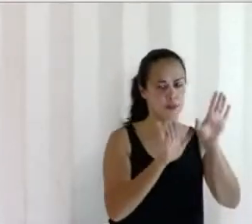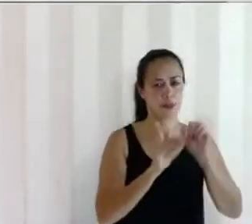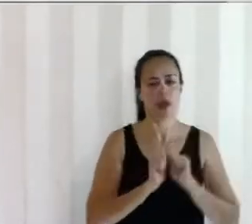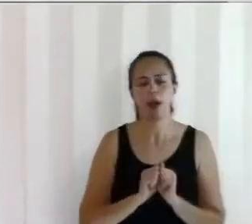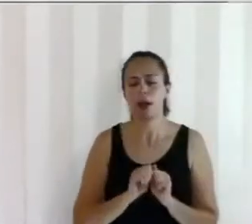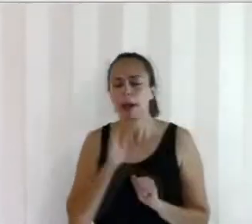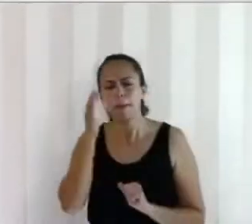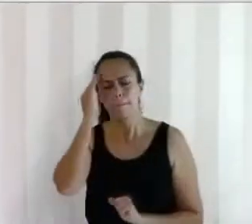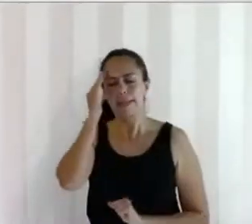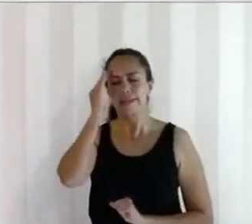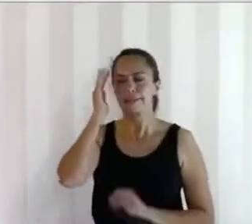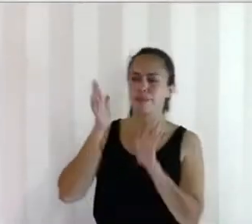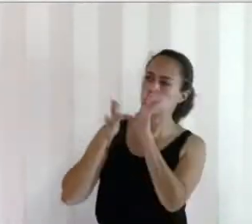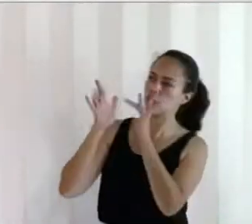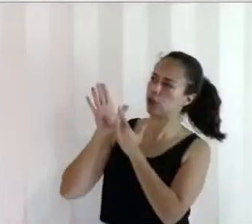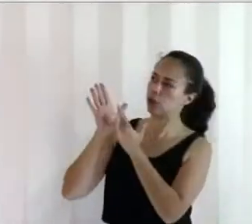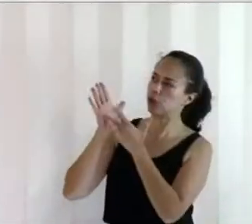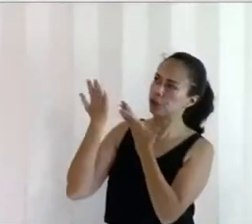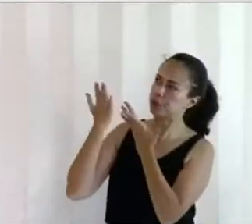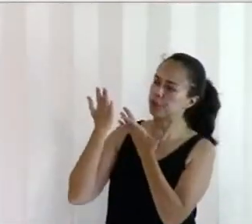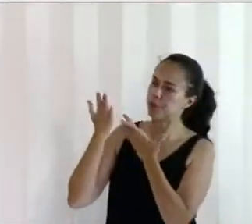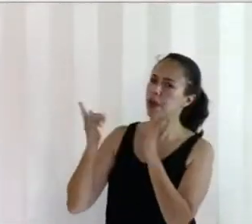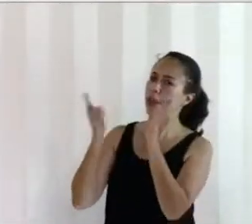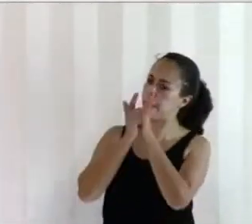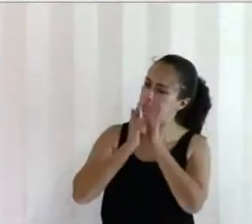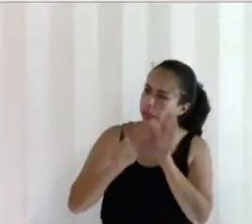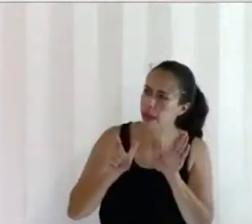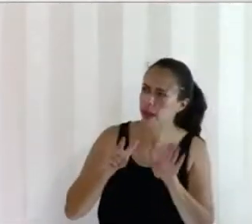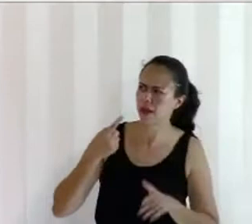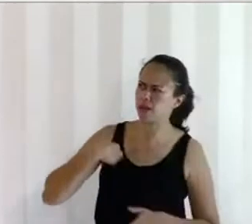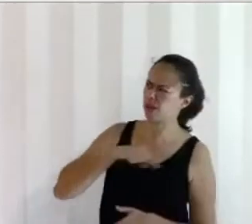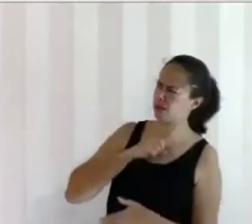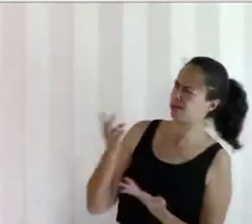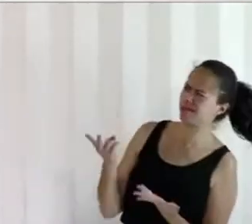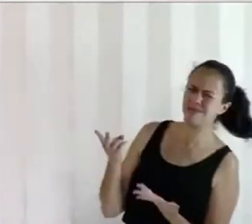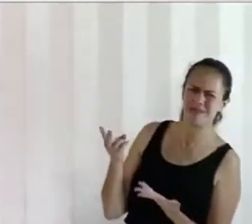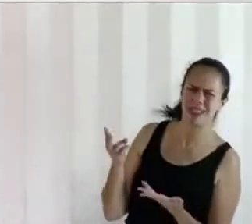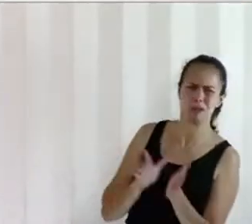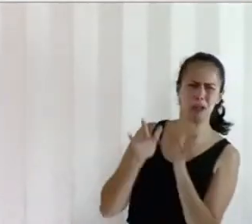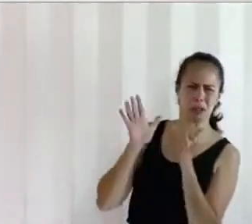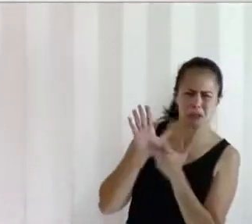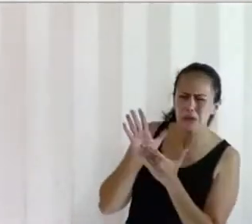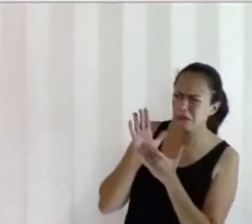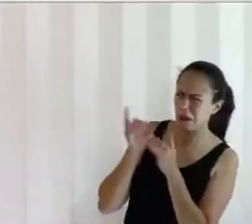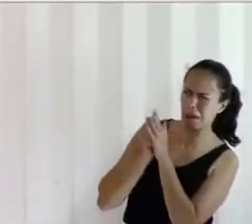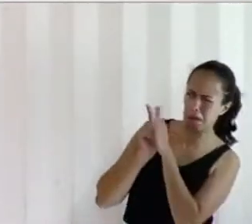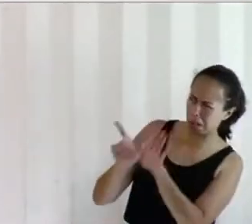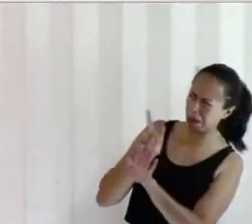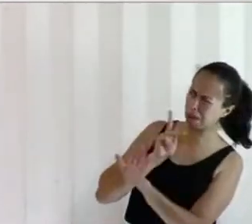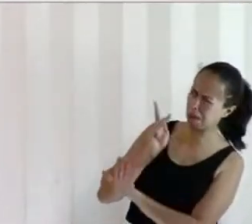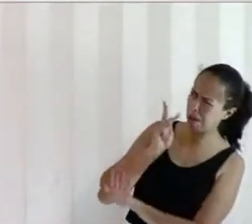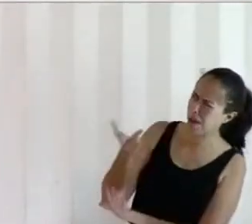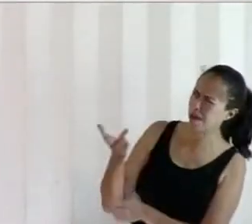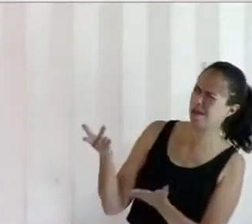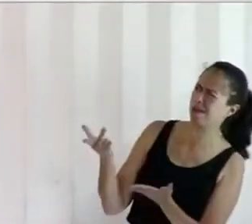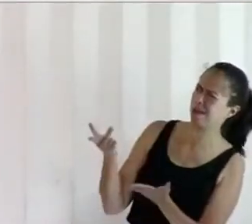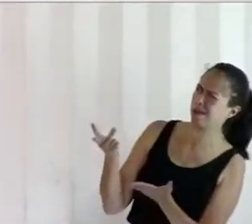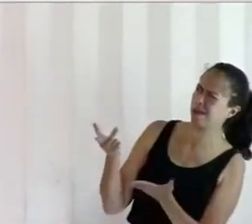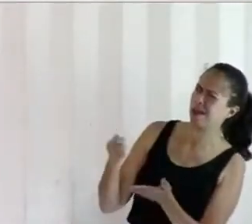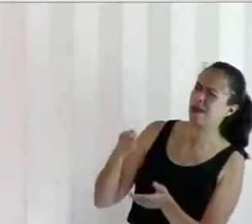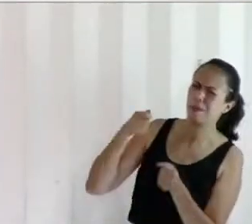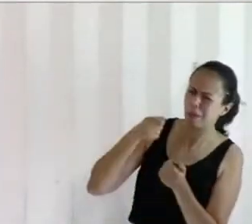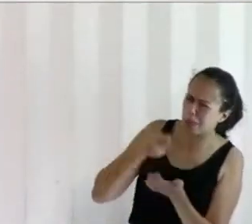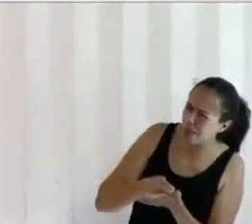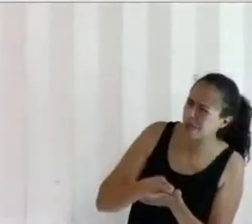né? Jesus falando de lei, exigências da lei, cumprimento da lei, parece até que não é Jesus falando, não